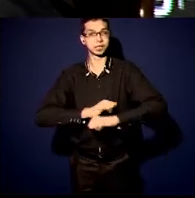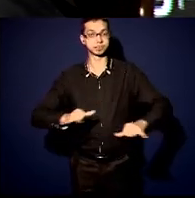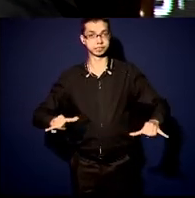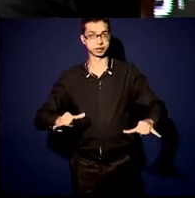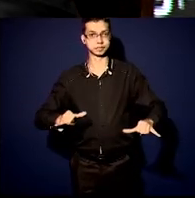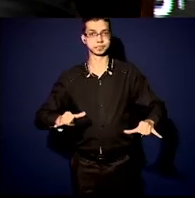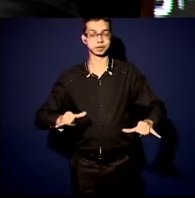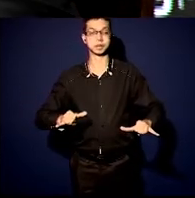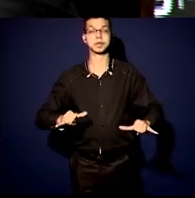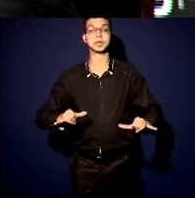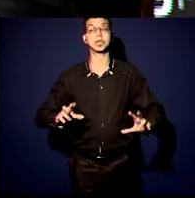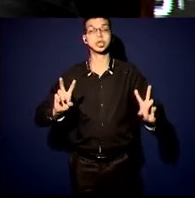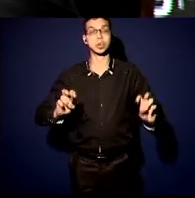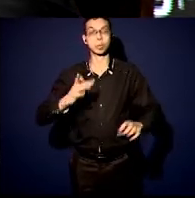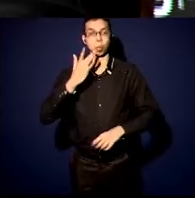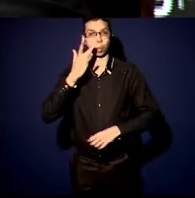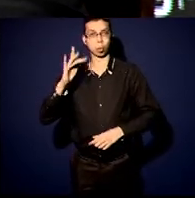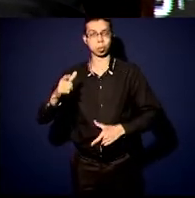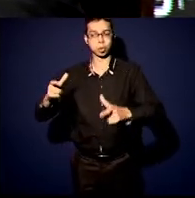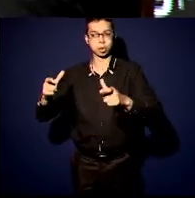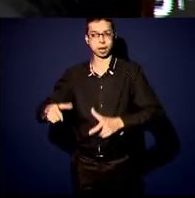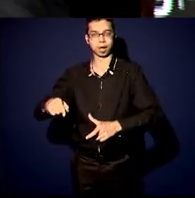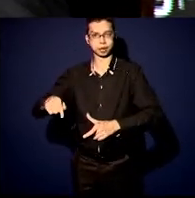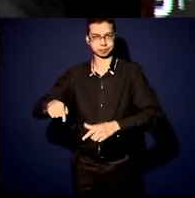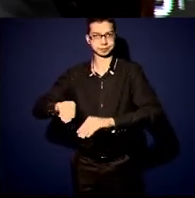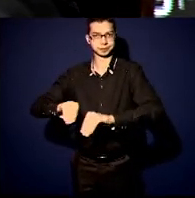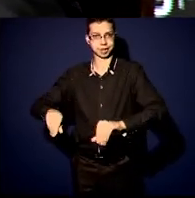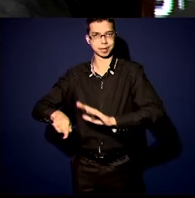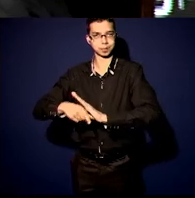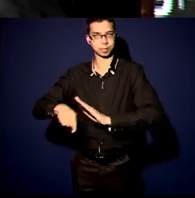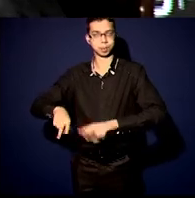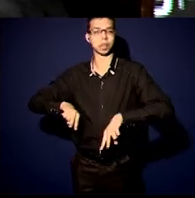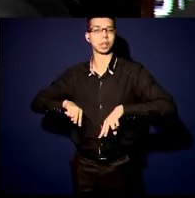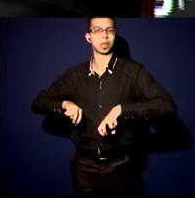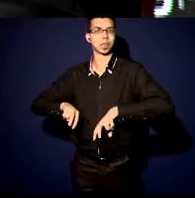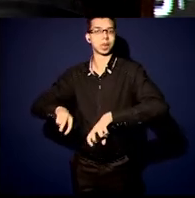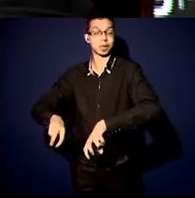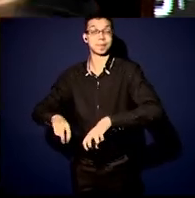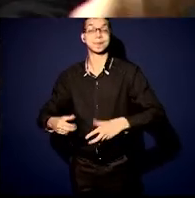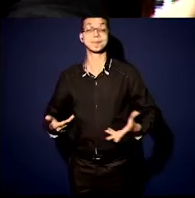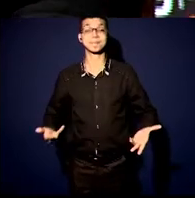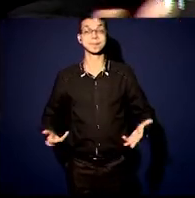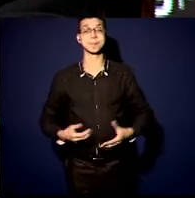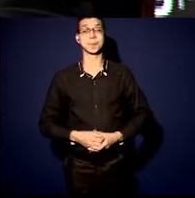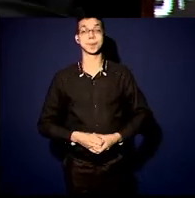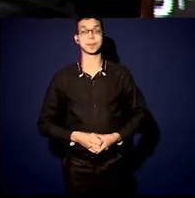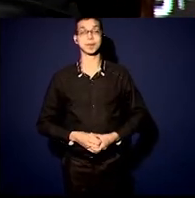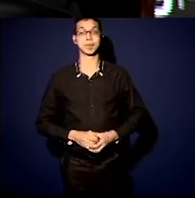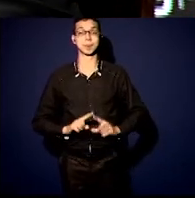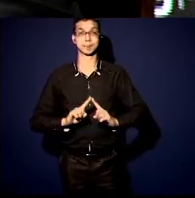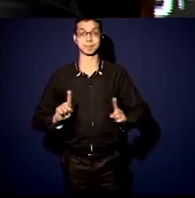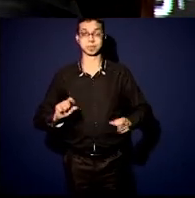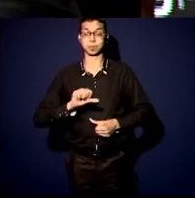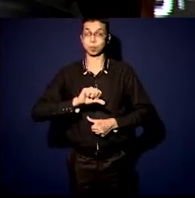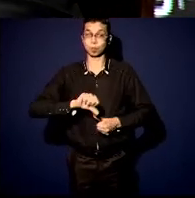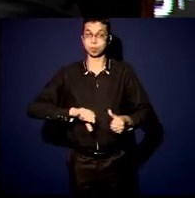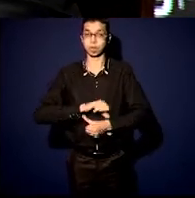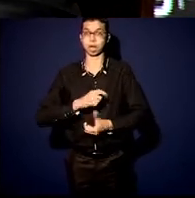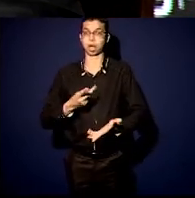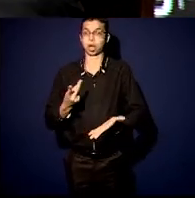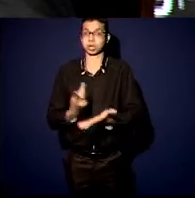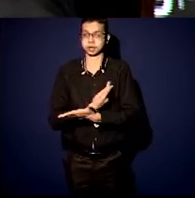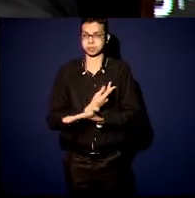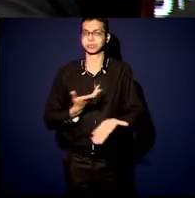boa-fé quanto a origem daquele ouro e é uma mudança normativa que nós estamos debatendo exatamente